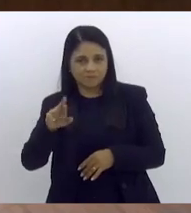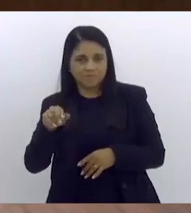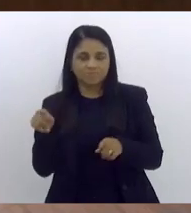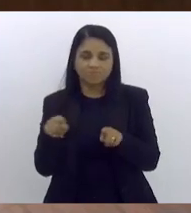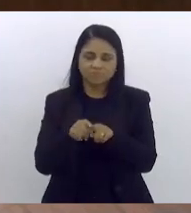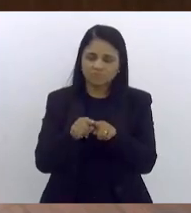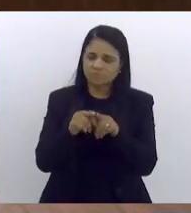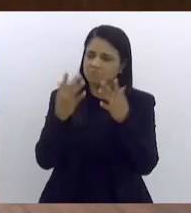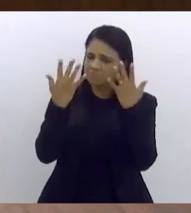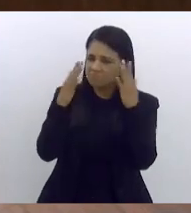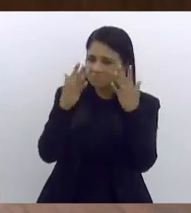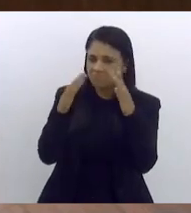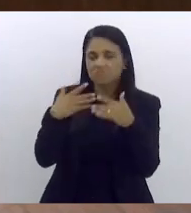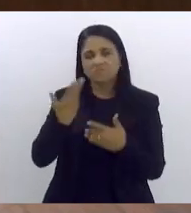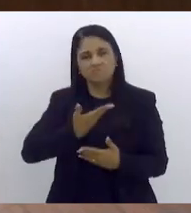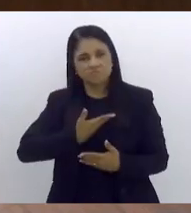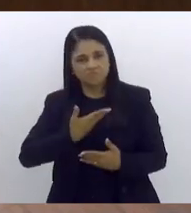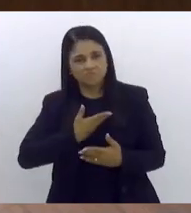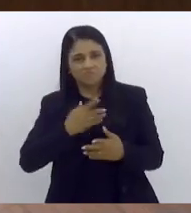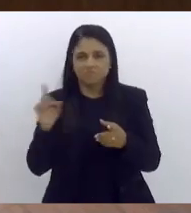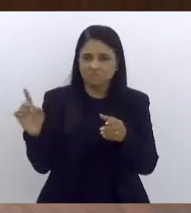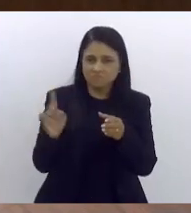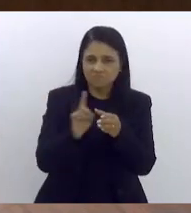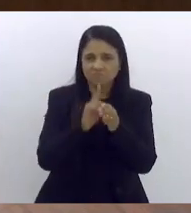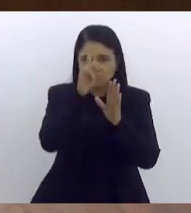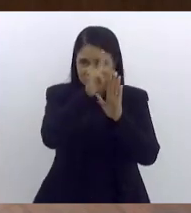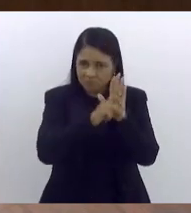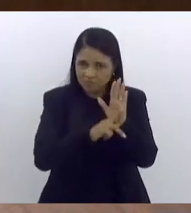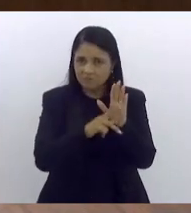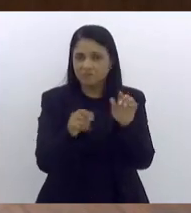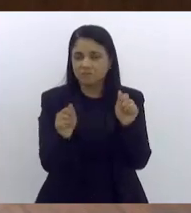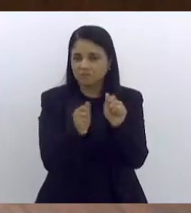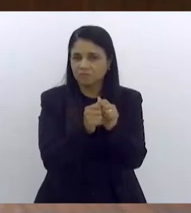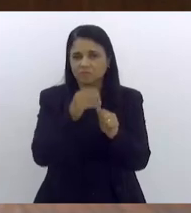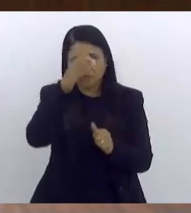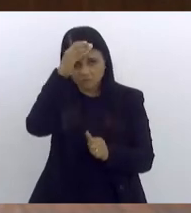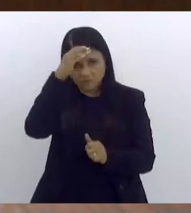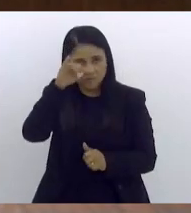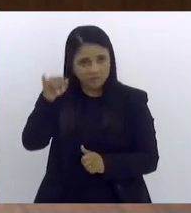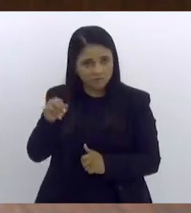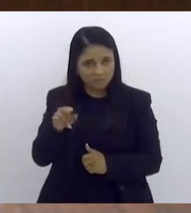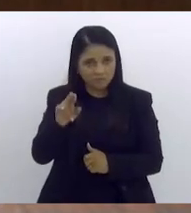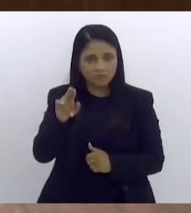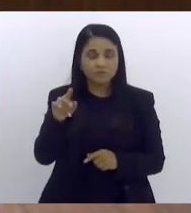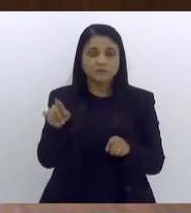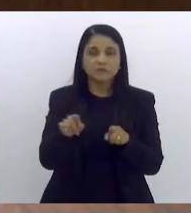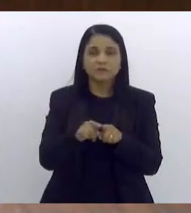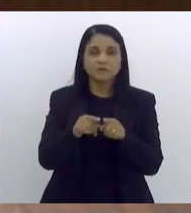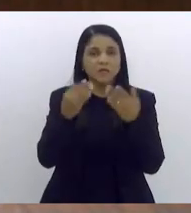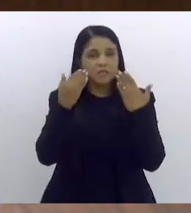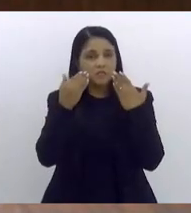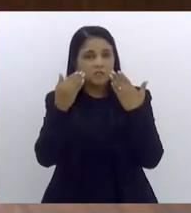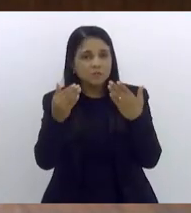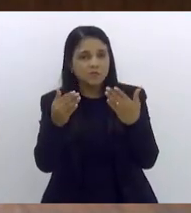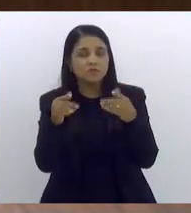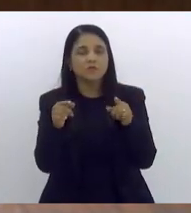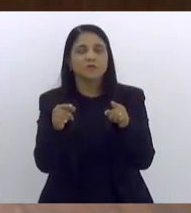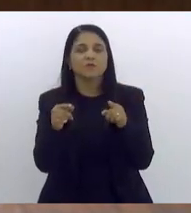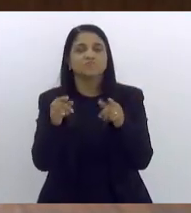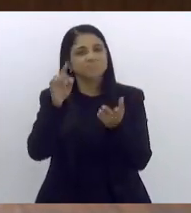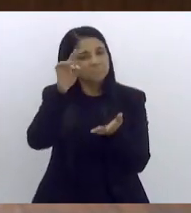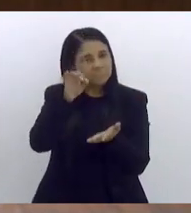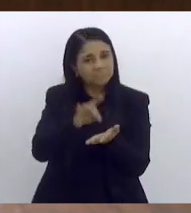demais colegas também que são coautores, mas também colocar à disposição aí para a gente, de